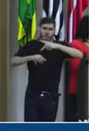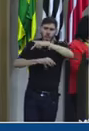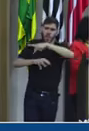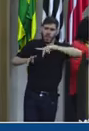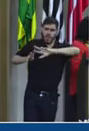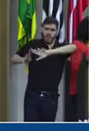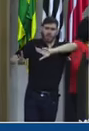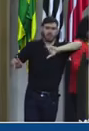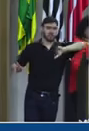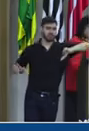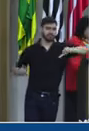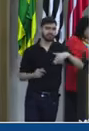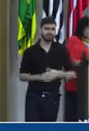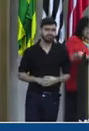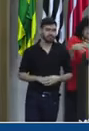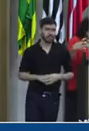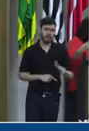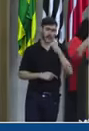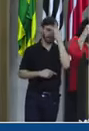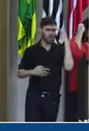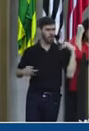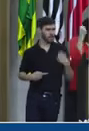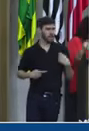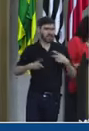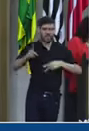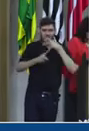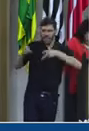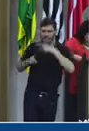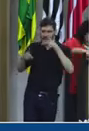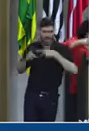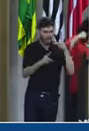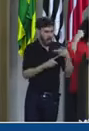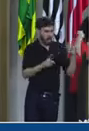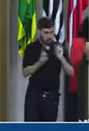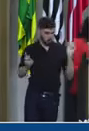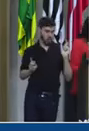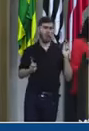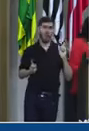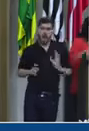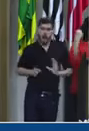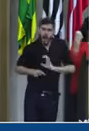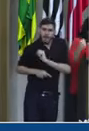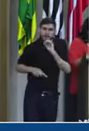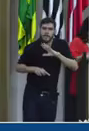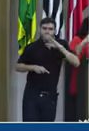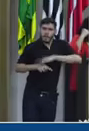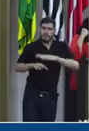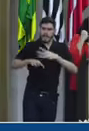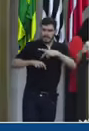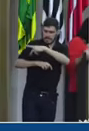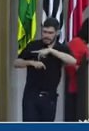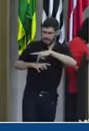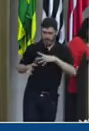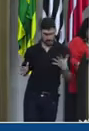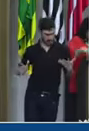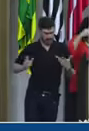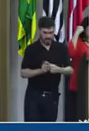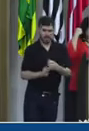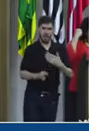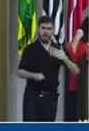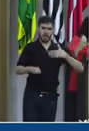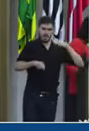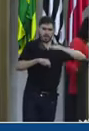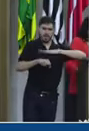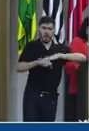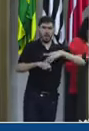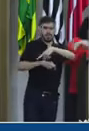essa, gente? Gente, a gente tem que começar a falar desse jeito para ver se desperta mais amor. Esta nação é incrível. Meu país